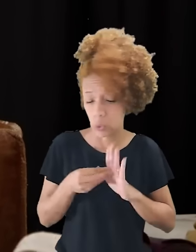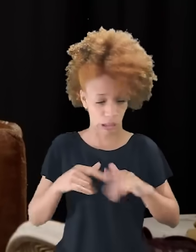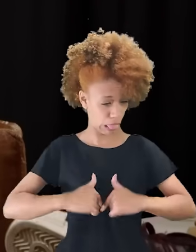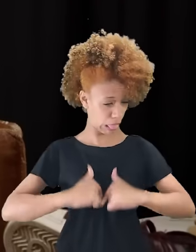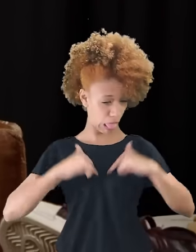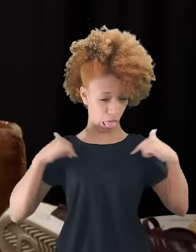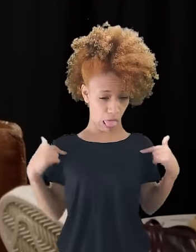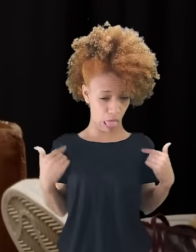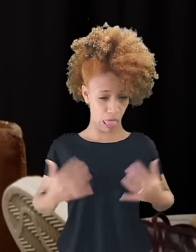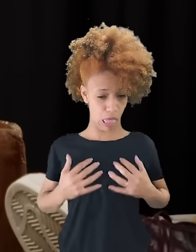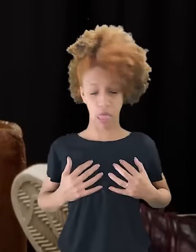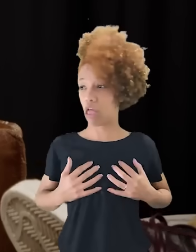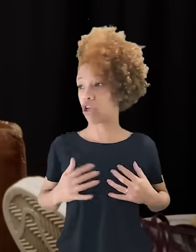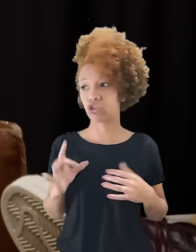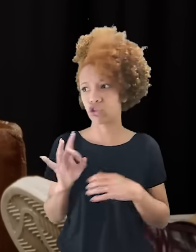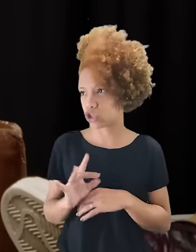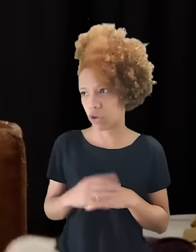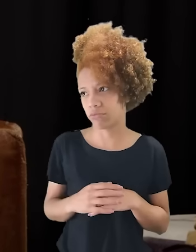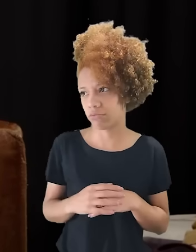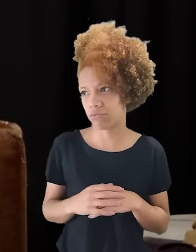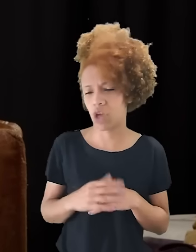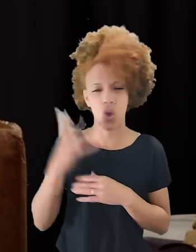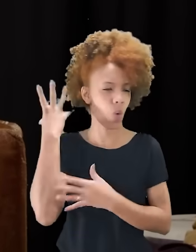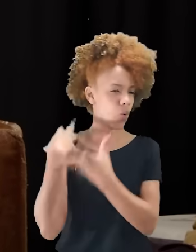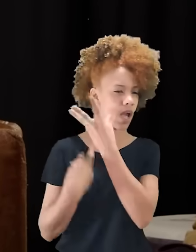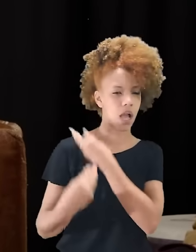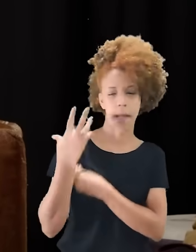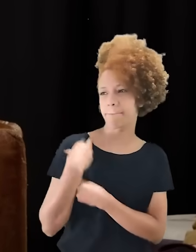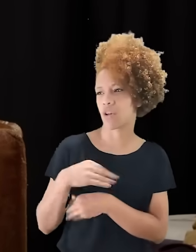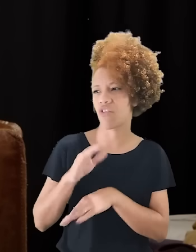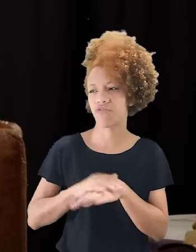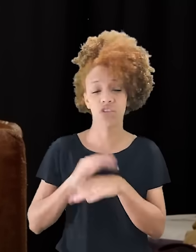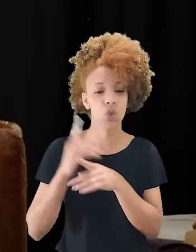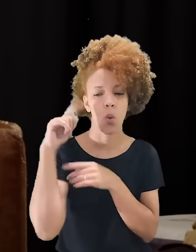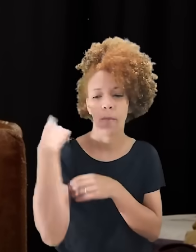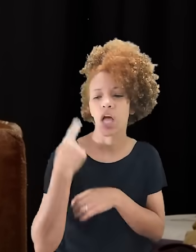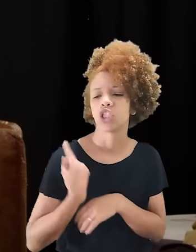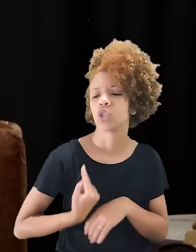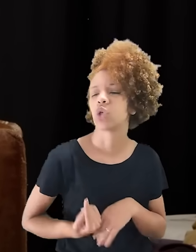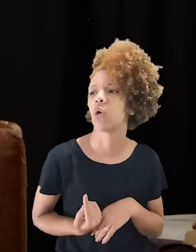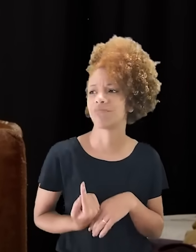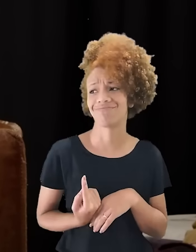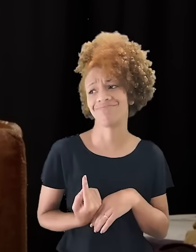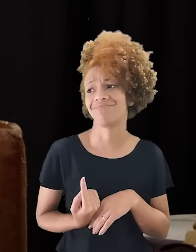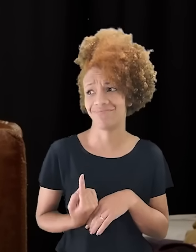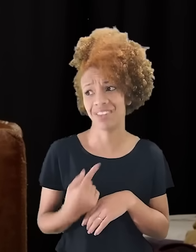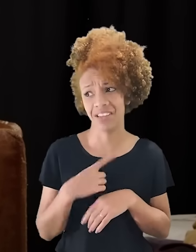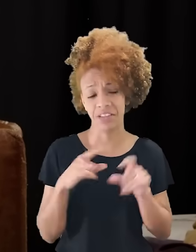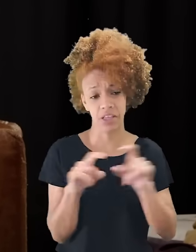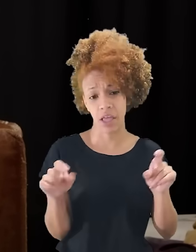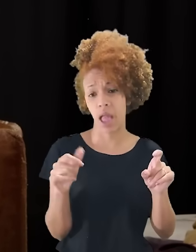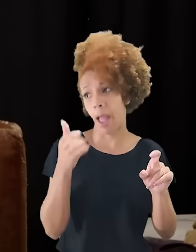inteira decotada se eu acho que tampava só o mamilo coloquei um cabelão assim fiz umas ondas no cabelo e aí